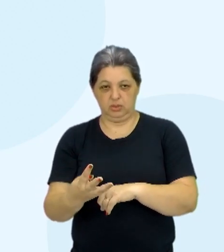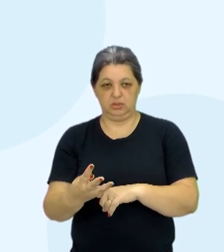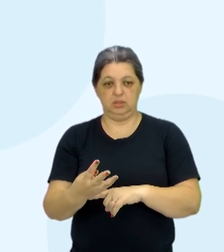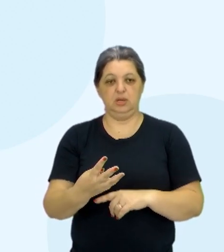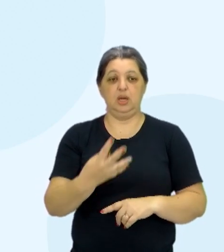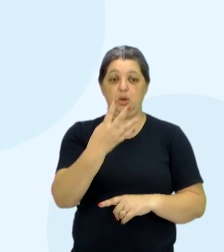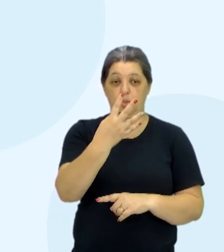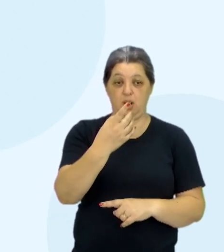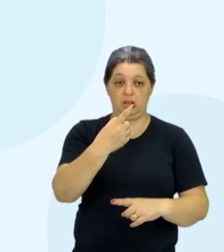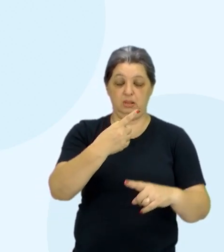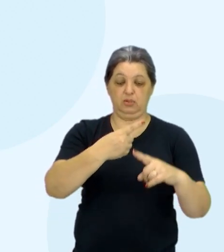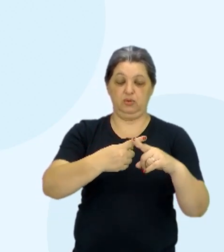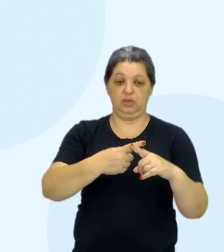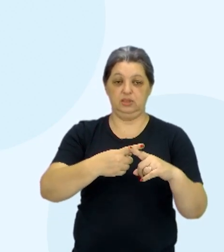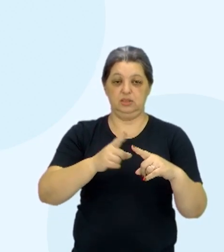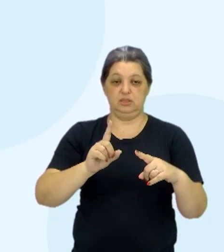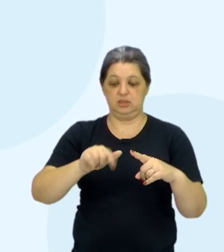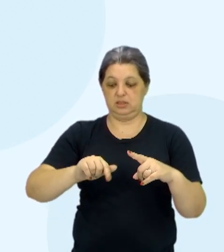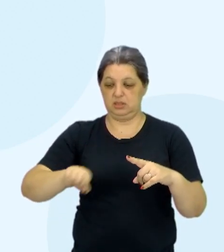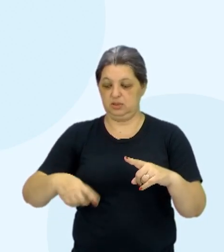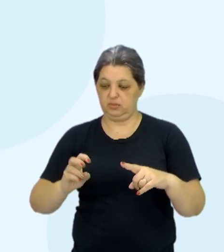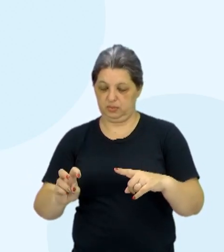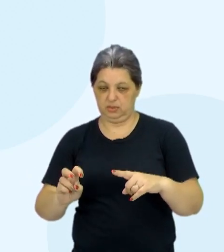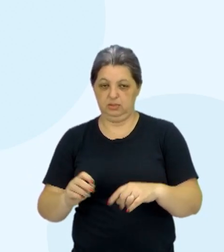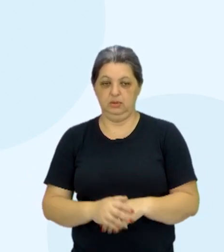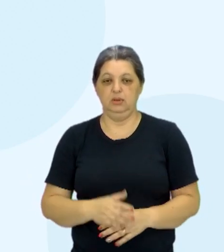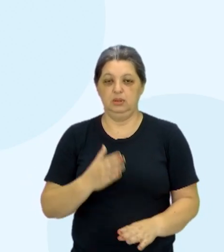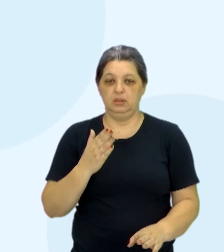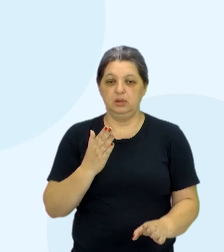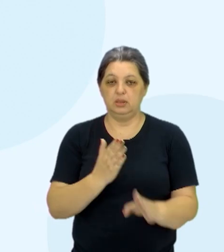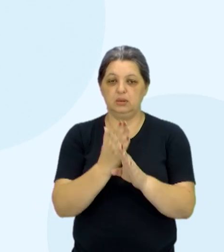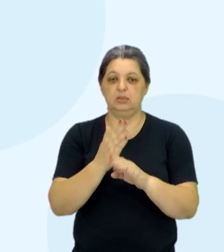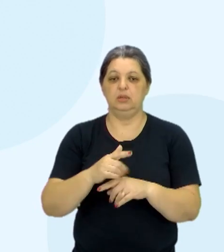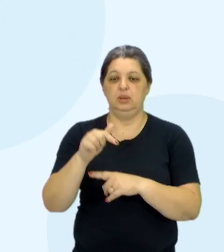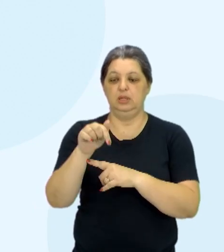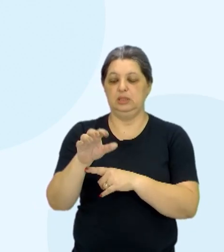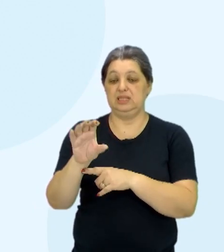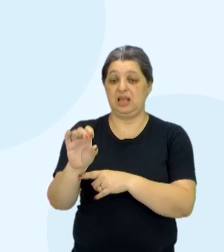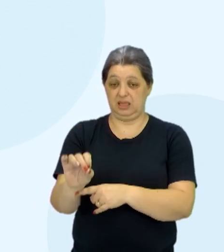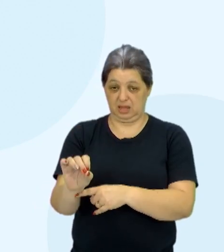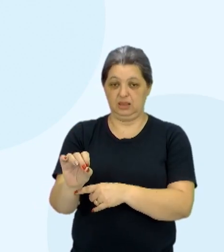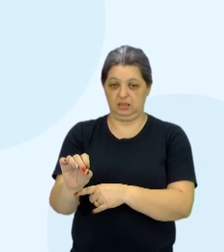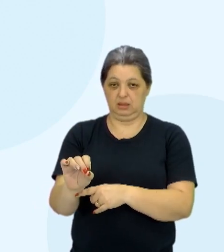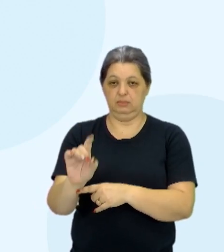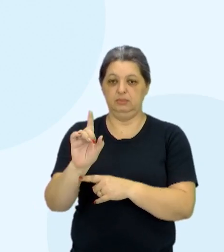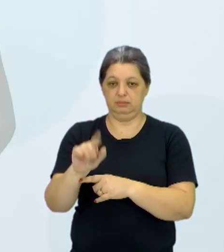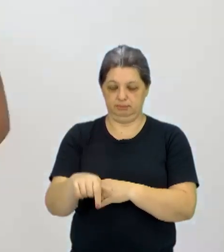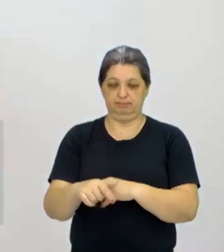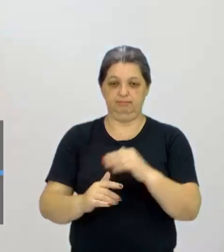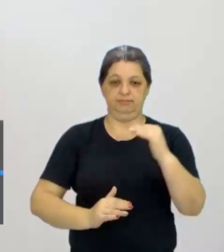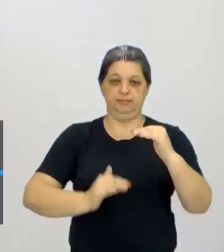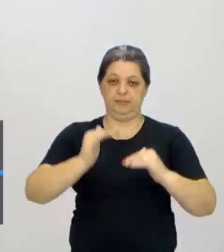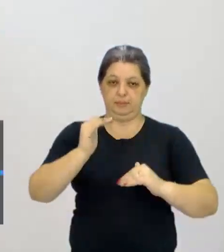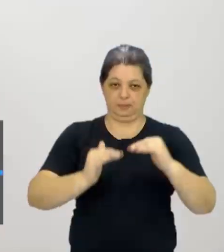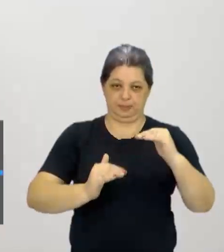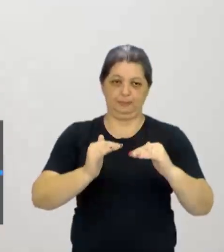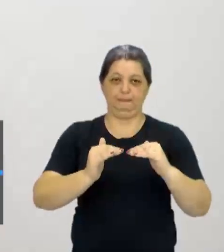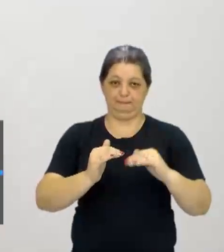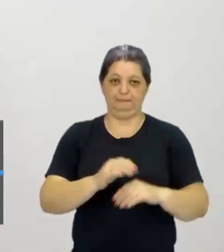17,5. Fazendo essa continha, eu vou encontrar 70 inteiros para cada lado, portanto, são aí